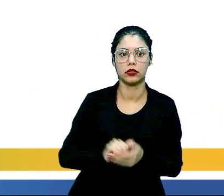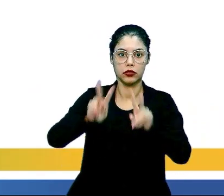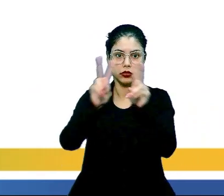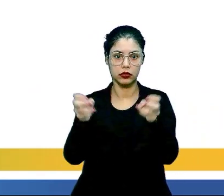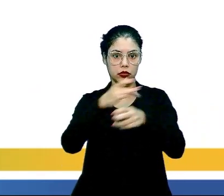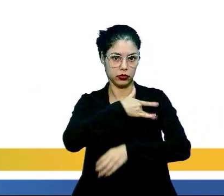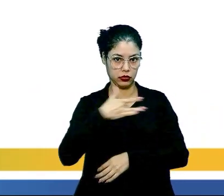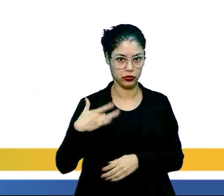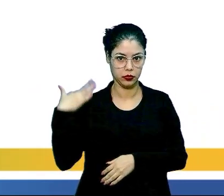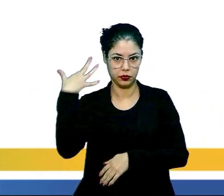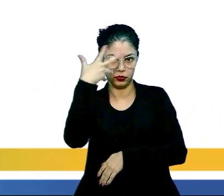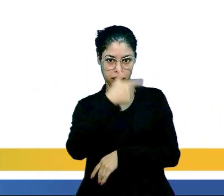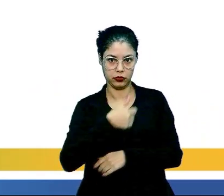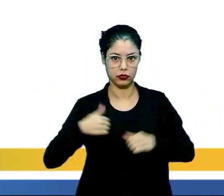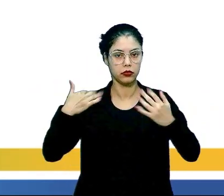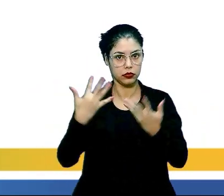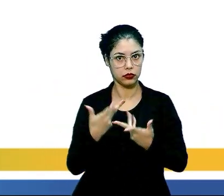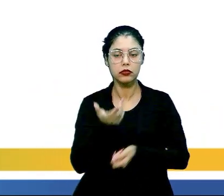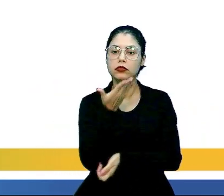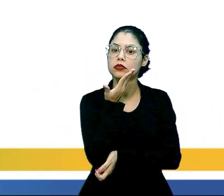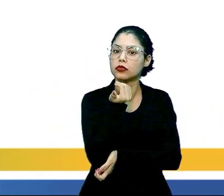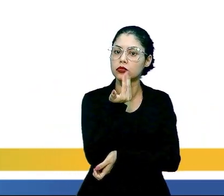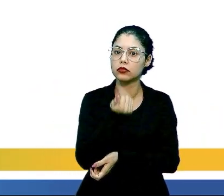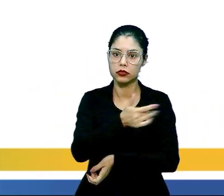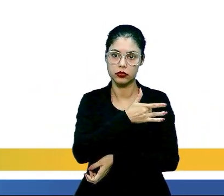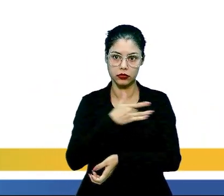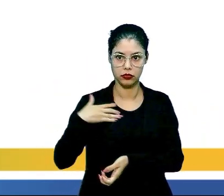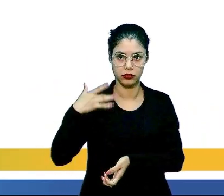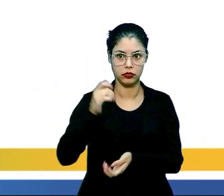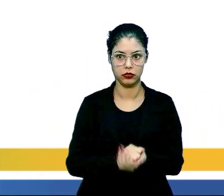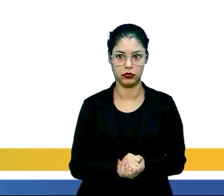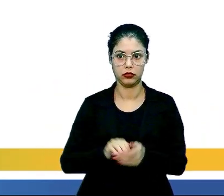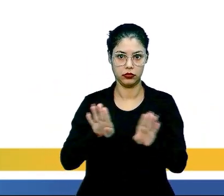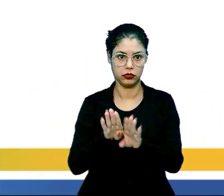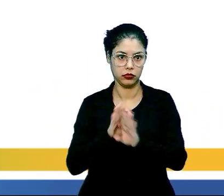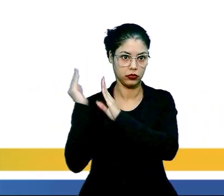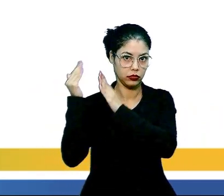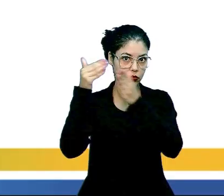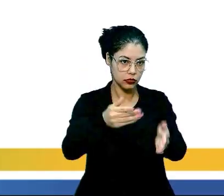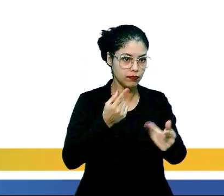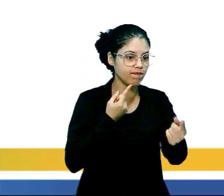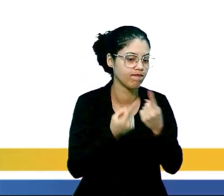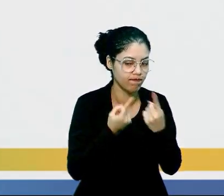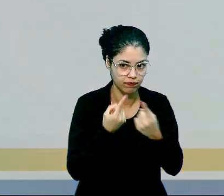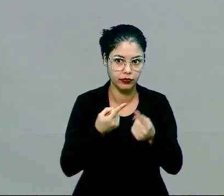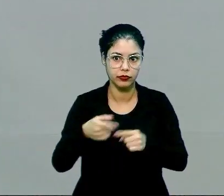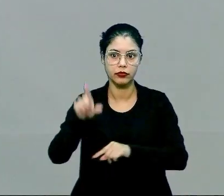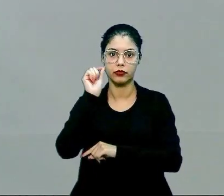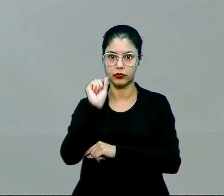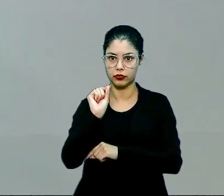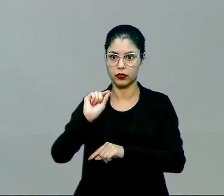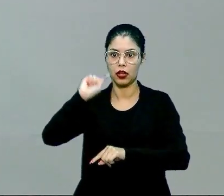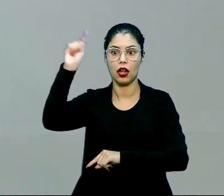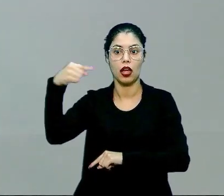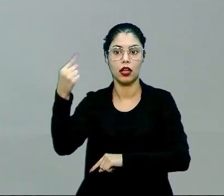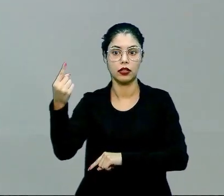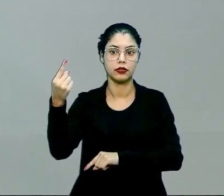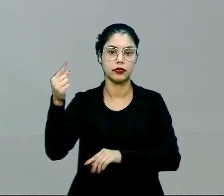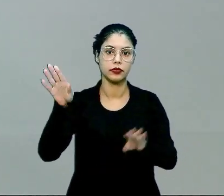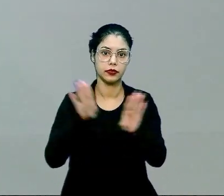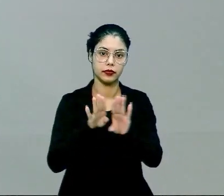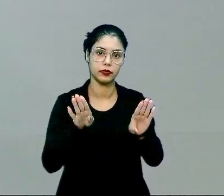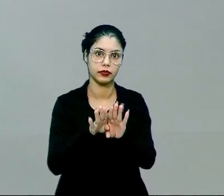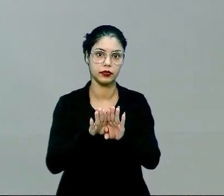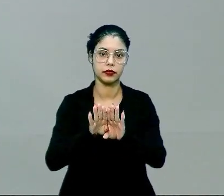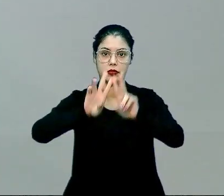relacionados à saúde, beleza, hábitos alimentares saudáveis têm sido objeto de discussão, que aqui a gente vai estar